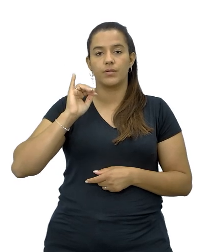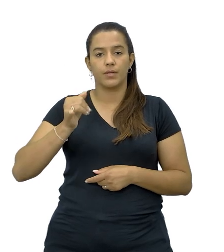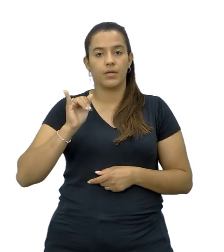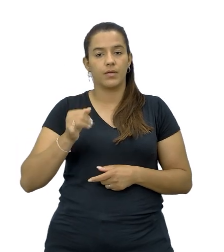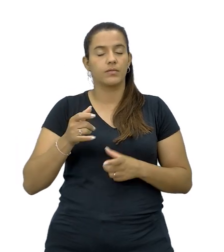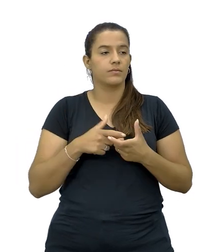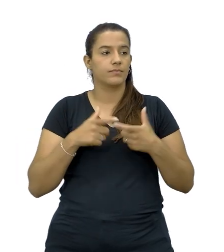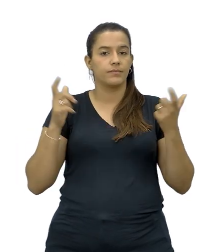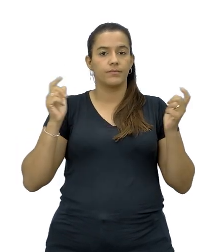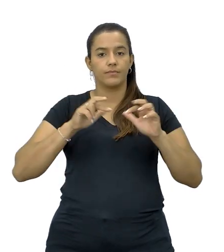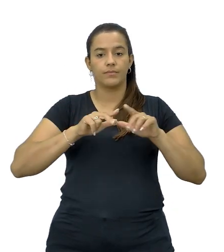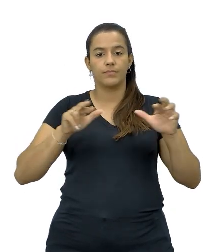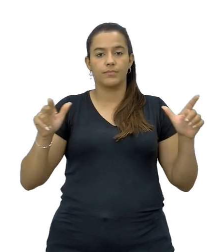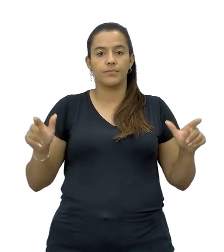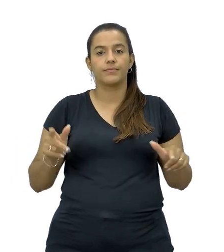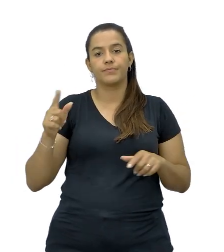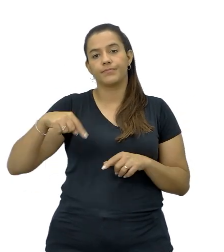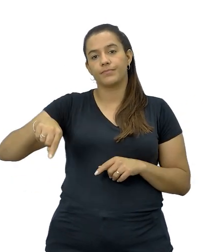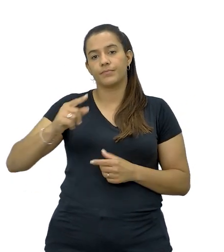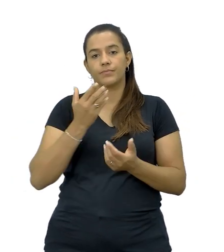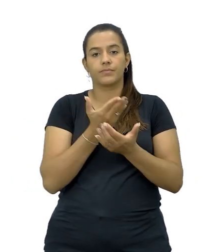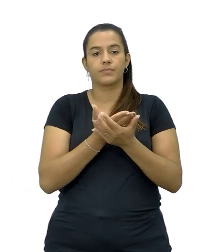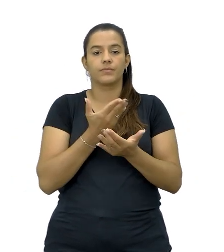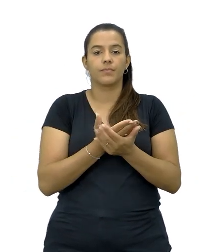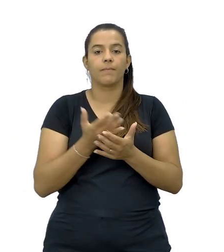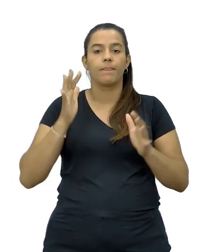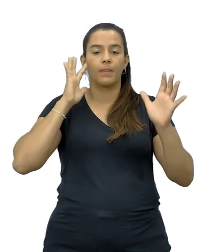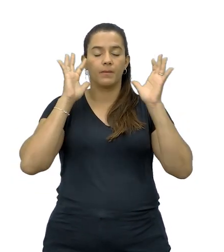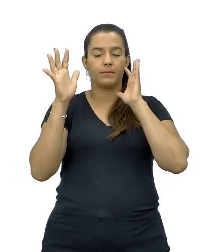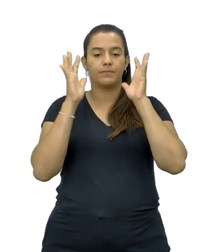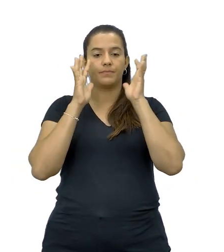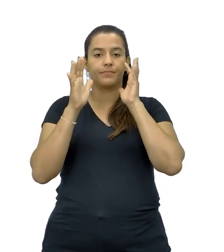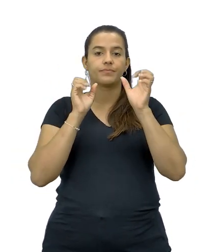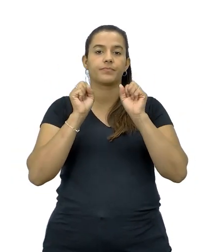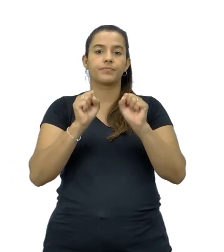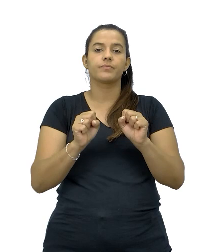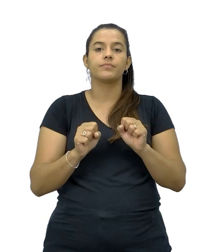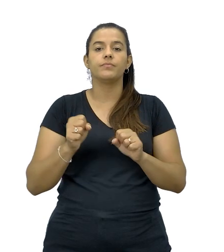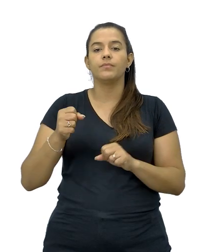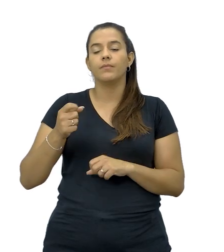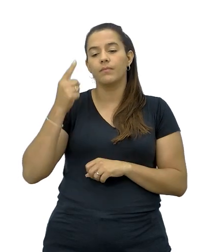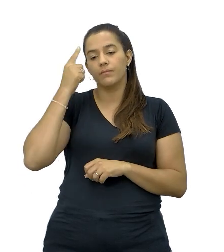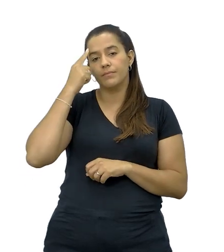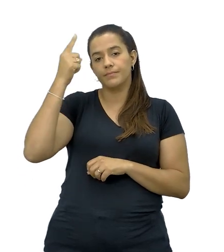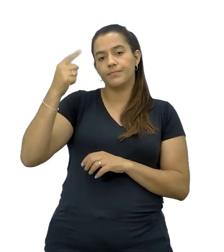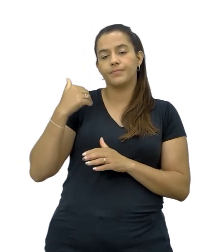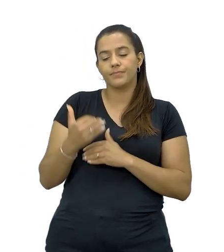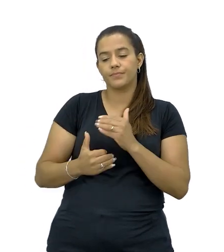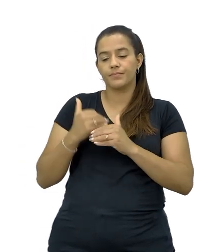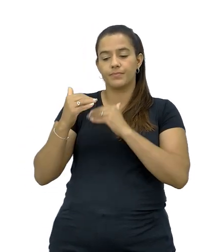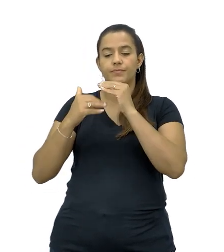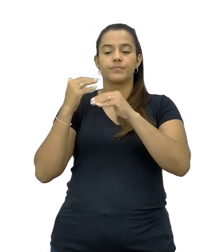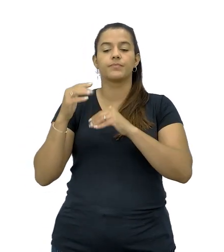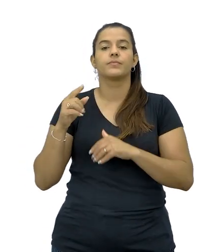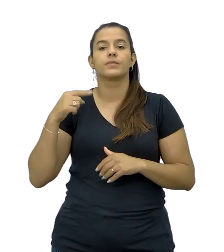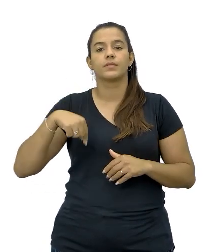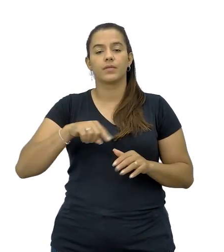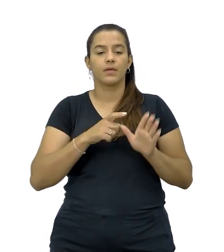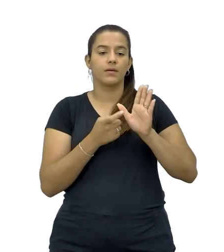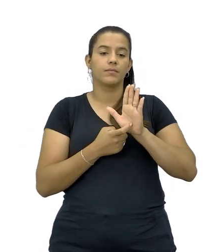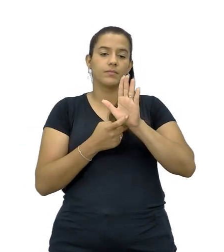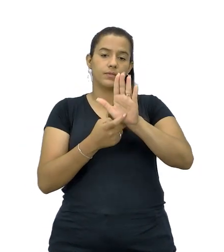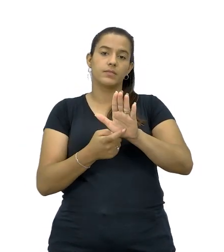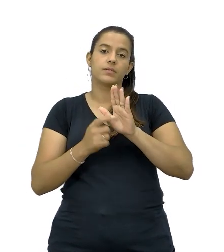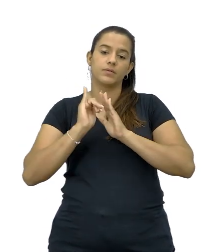e a partir dessas histórias, os estudantes também podem imaginar, né, o que seria o desenvolvimento, que é a apresentação